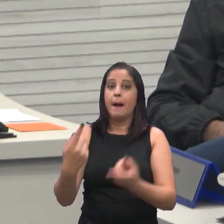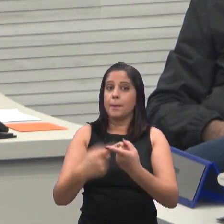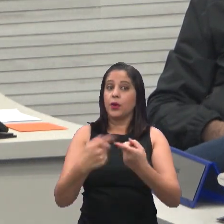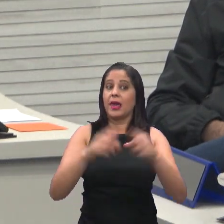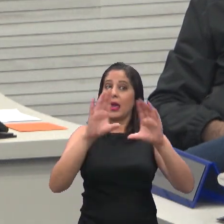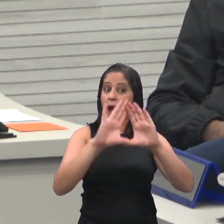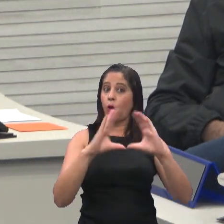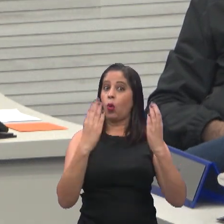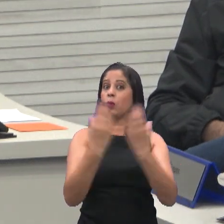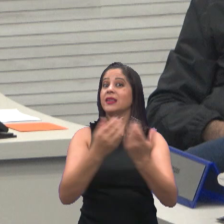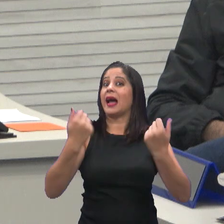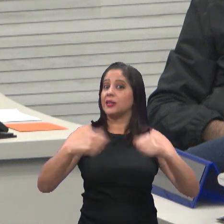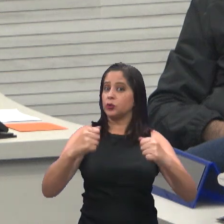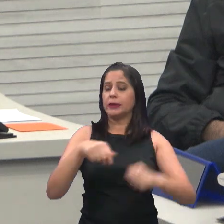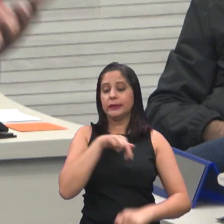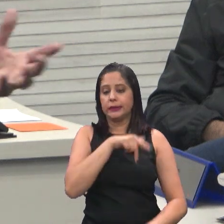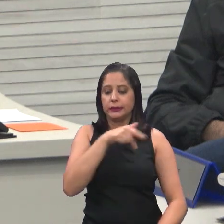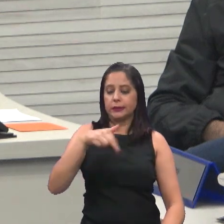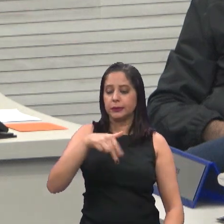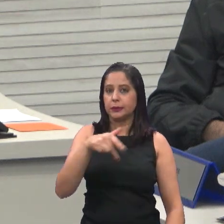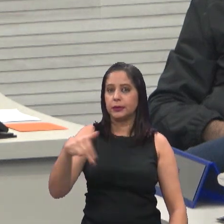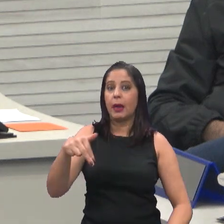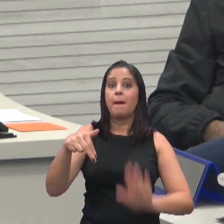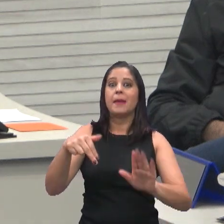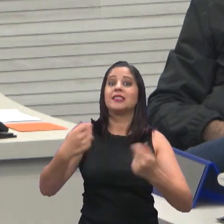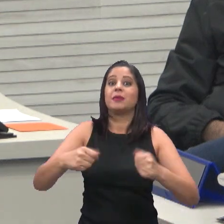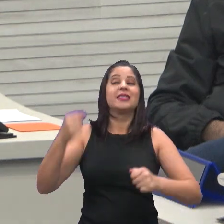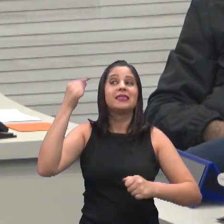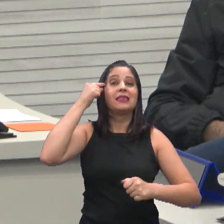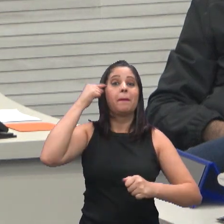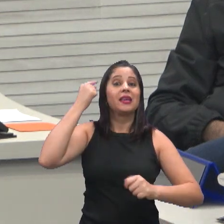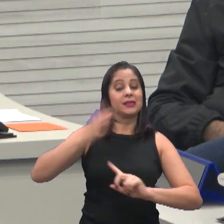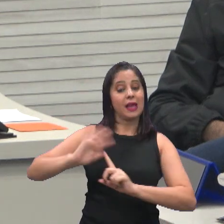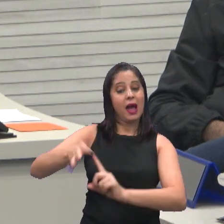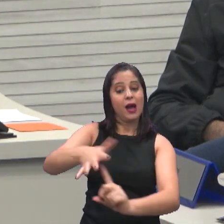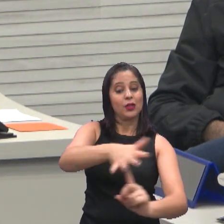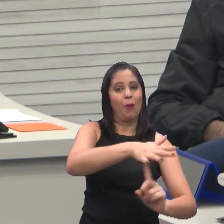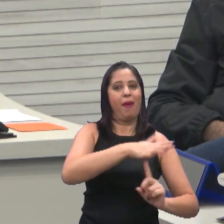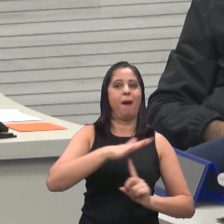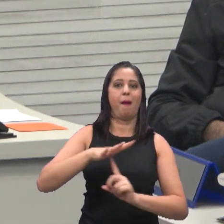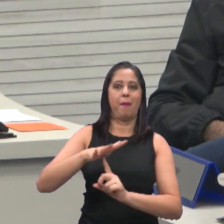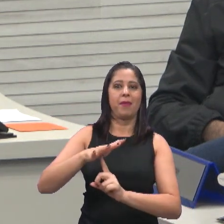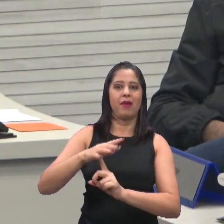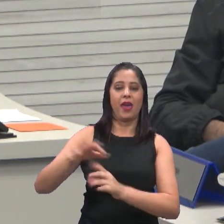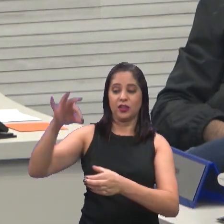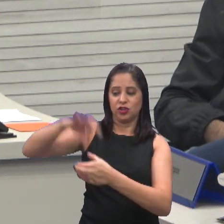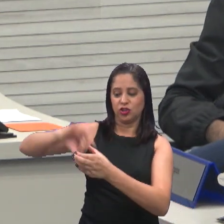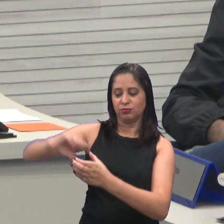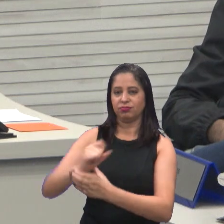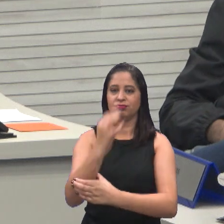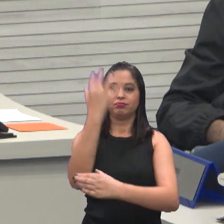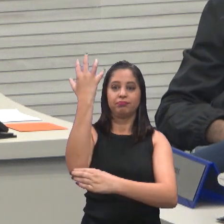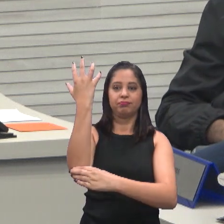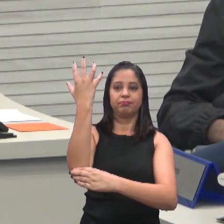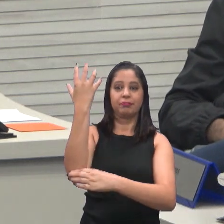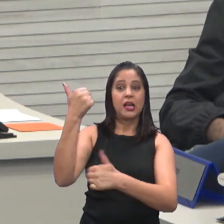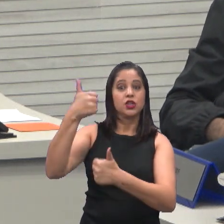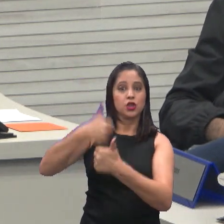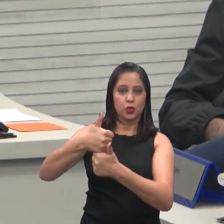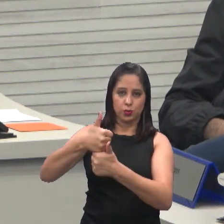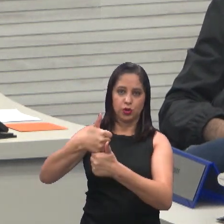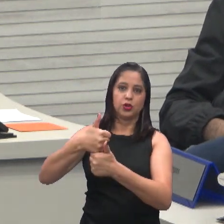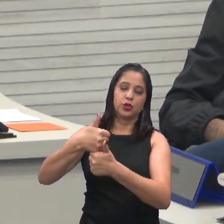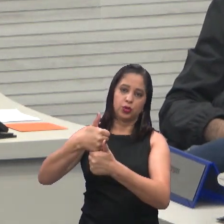mas também precisamos pensar no nosso meio ambiente, no replantio e que no local onde foi retirada essa árvore